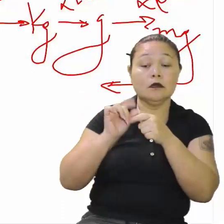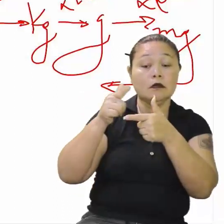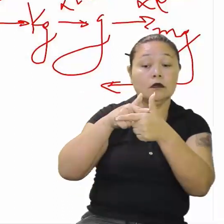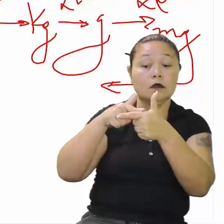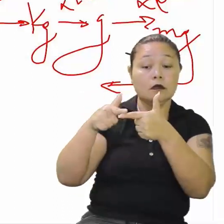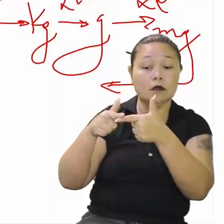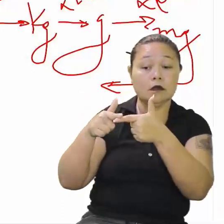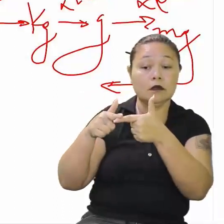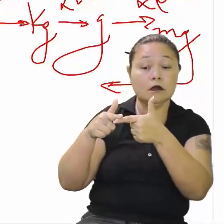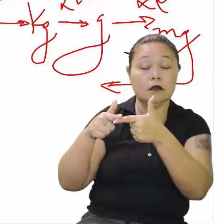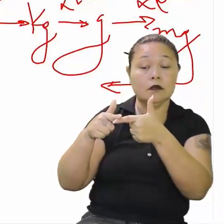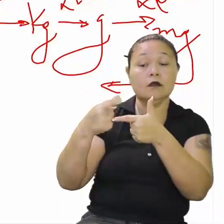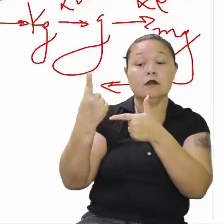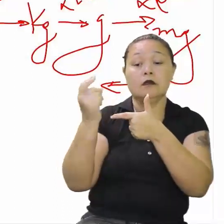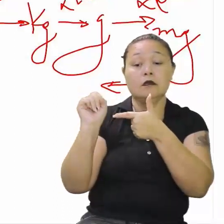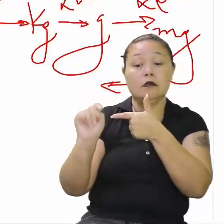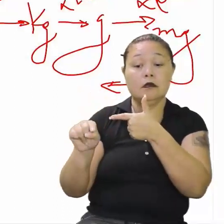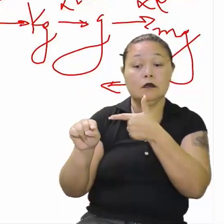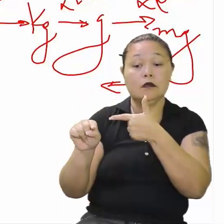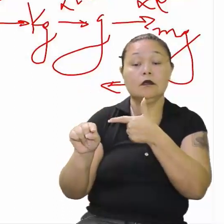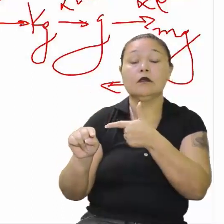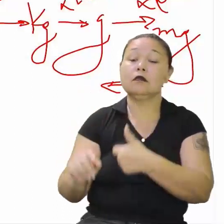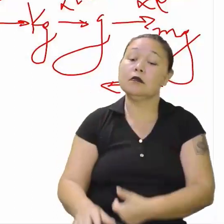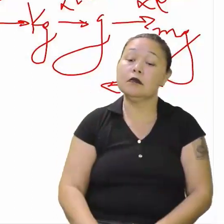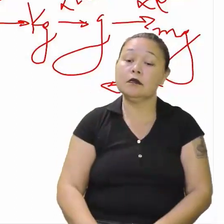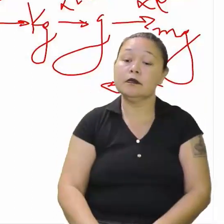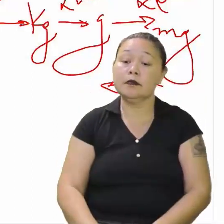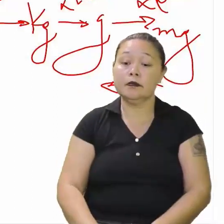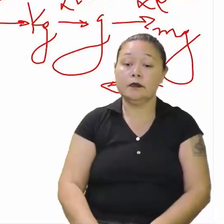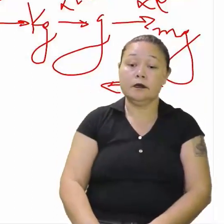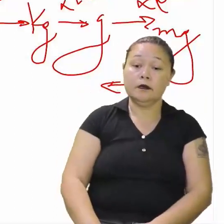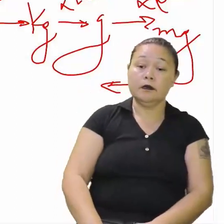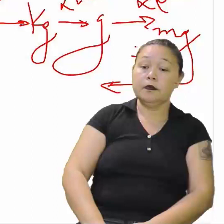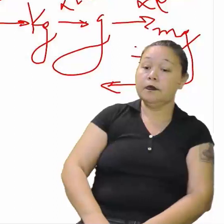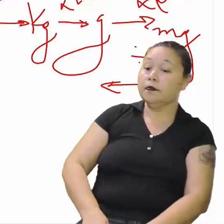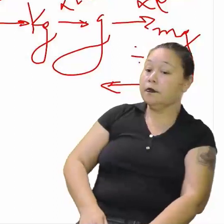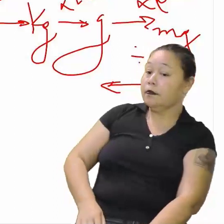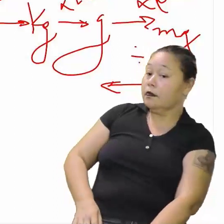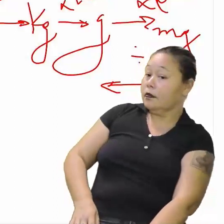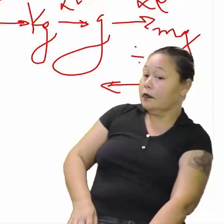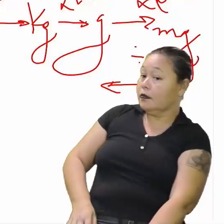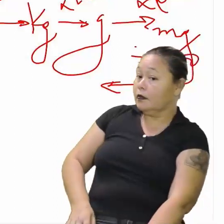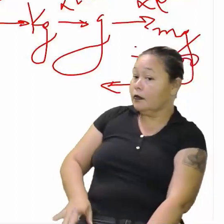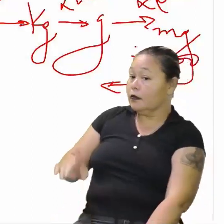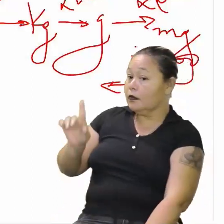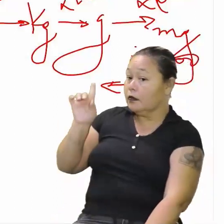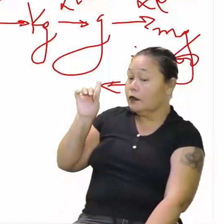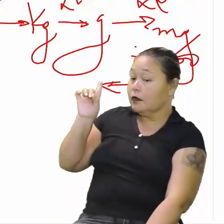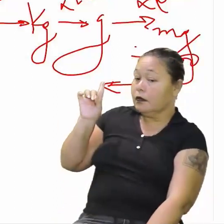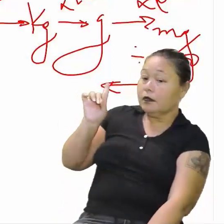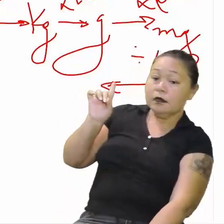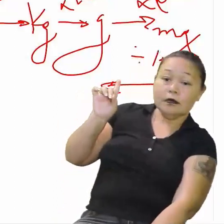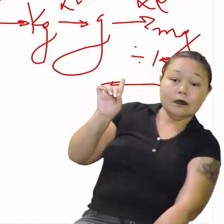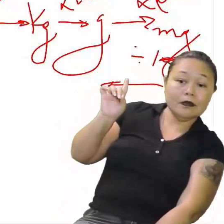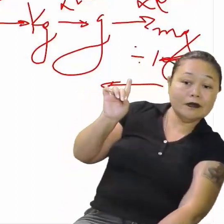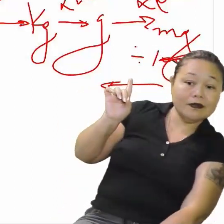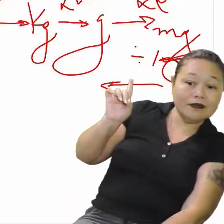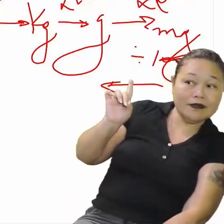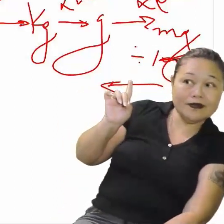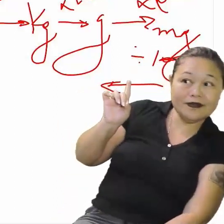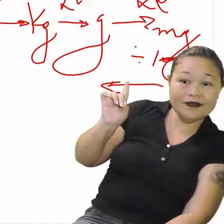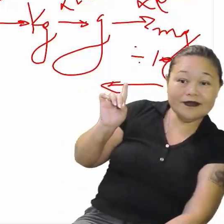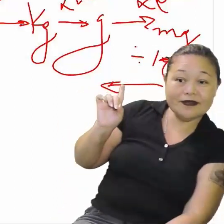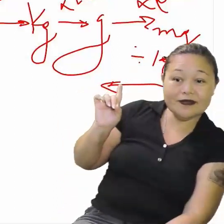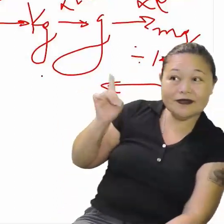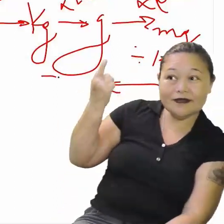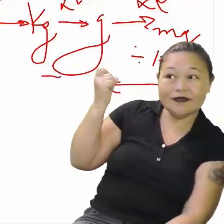divide por 1.000. Tá bom? Então, divide por 1.000. Você vem de grama